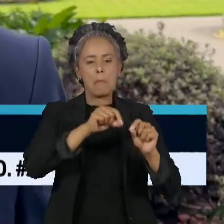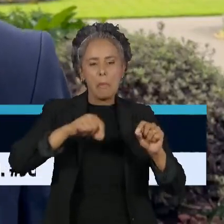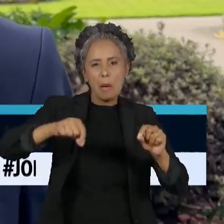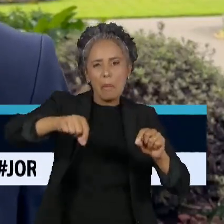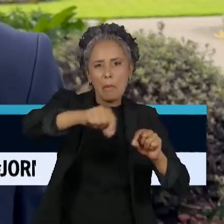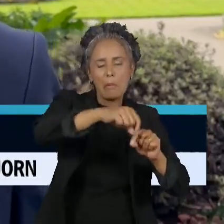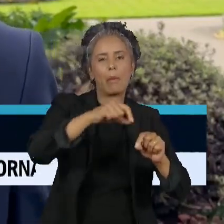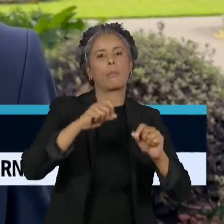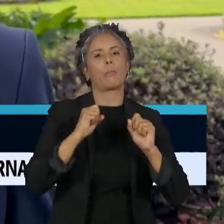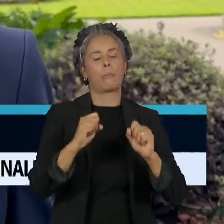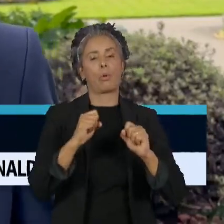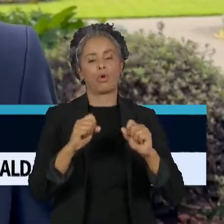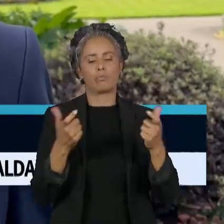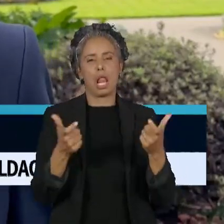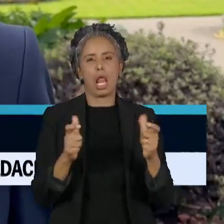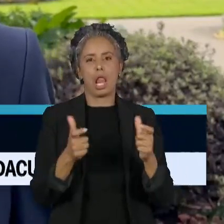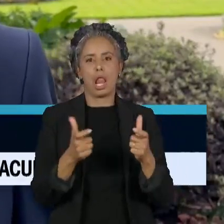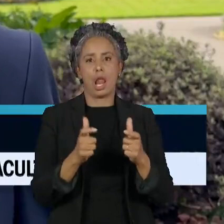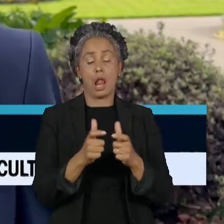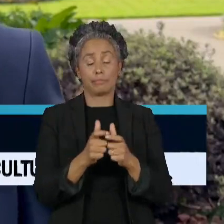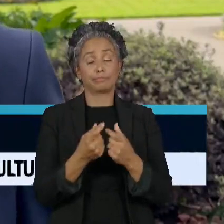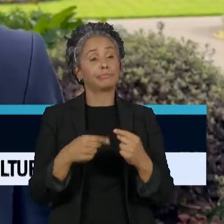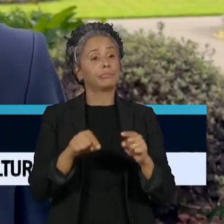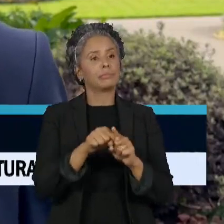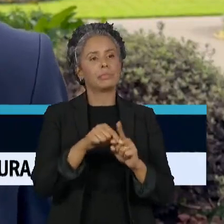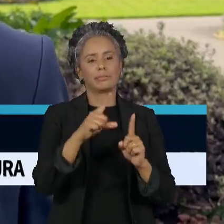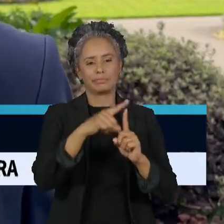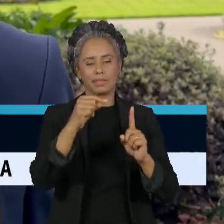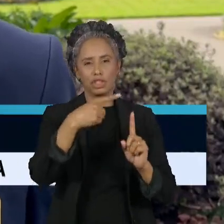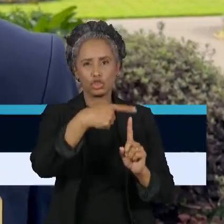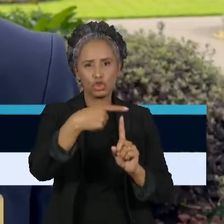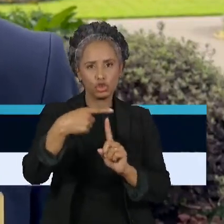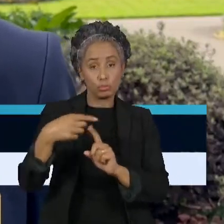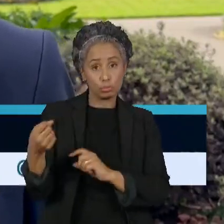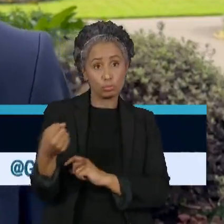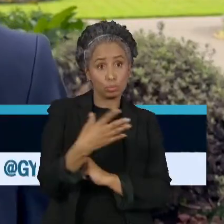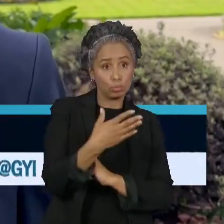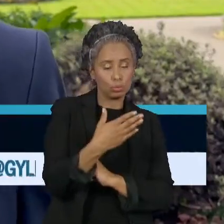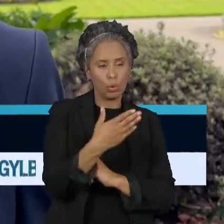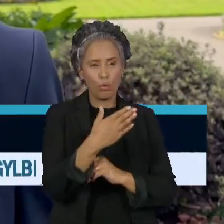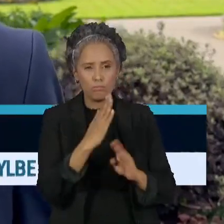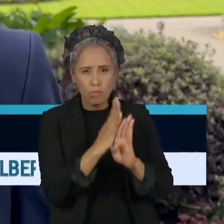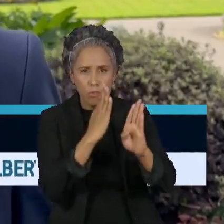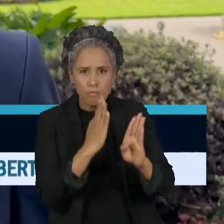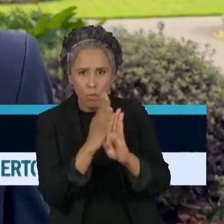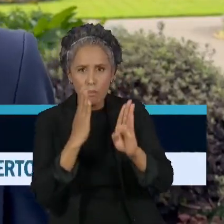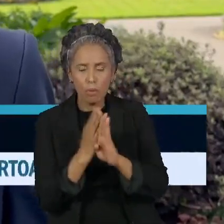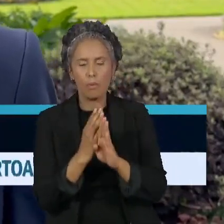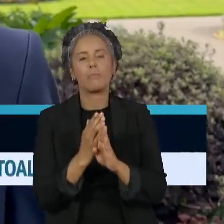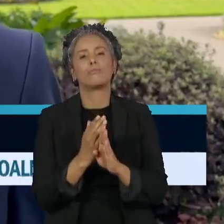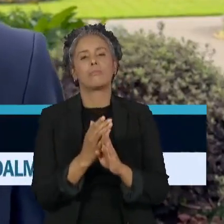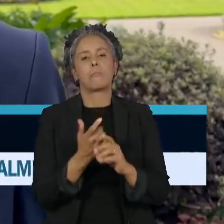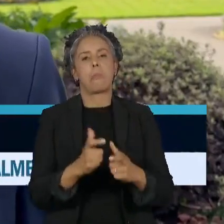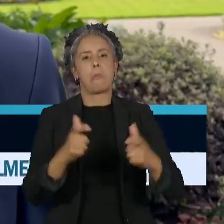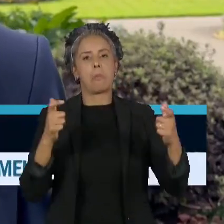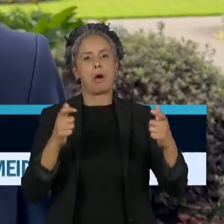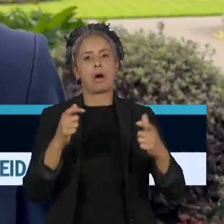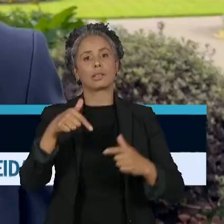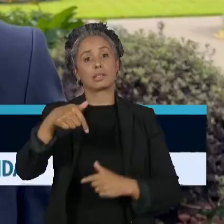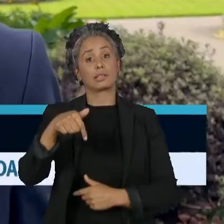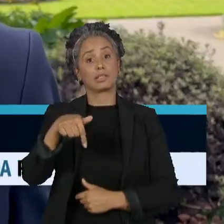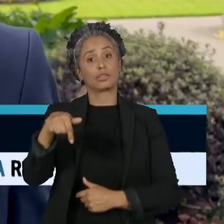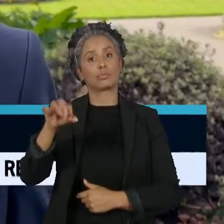extinção. E entre as espécies novas que são descobertas por cientistas, esse número é maior ainda, de 77%, ou